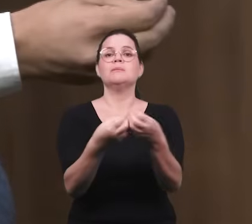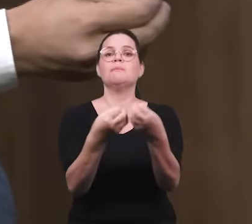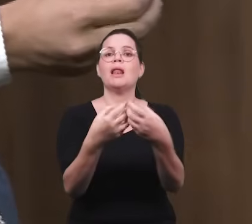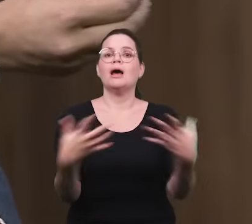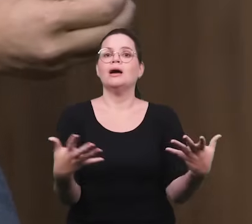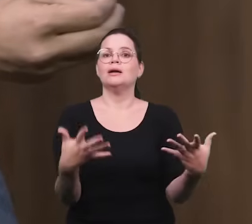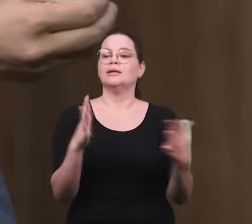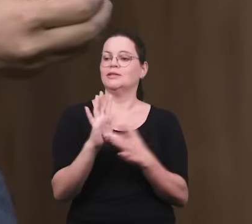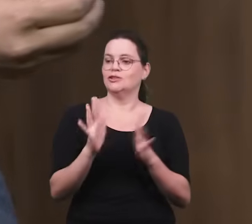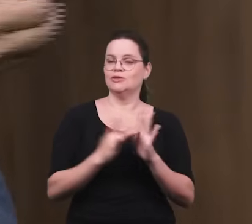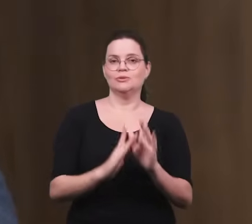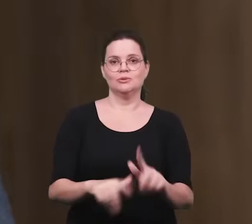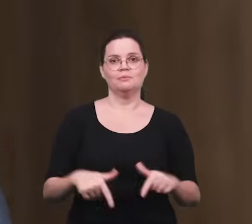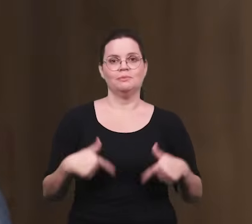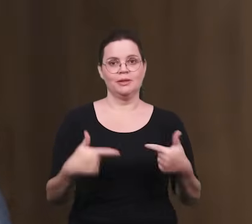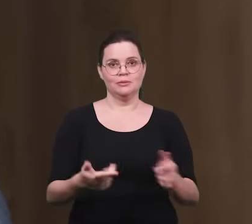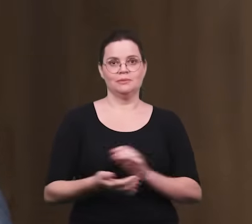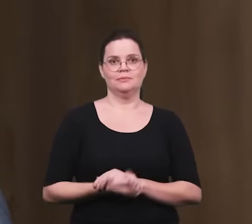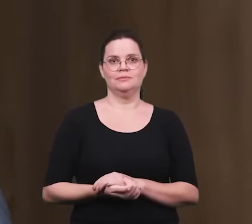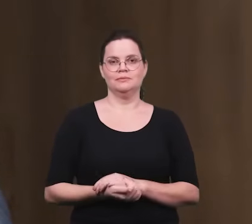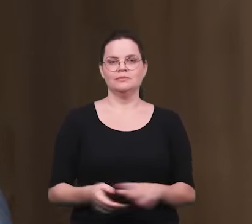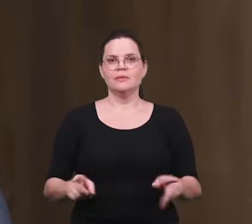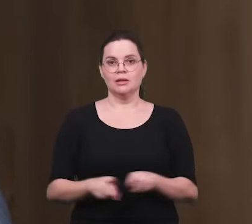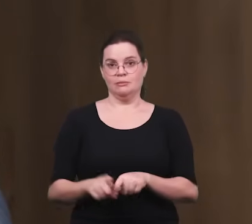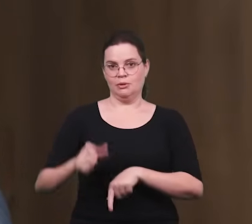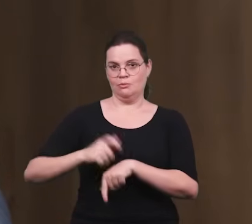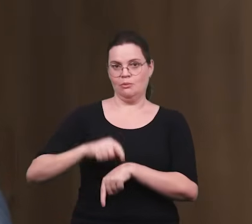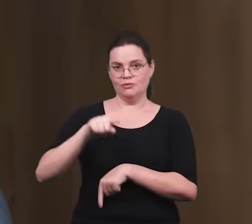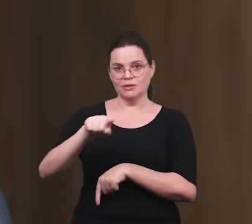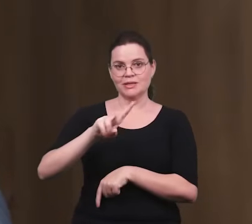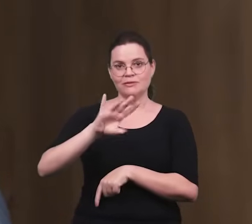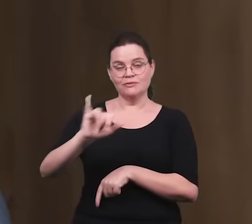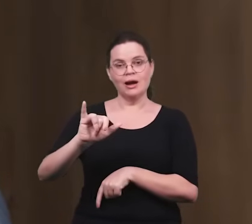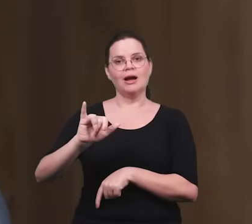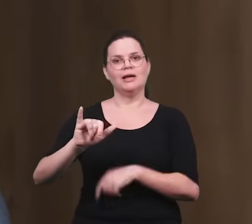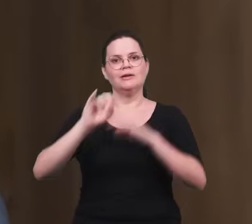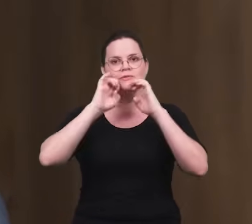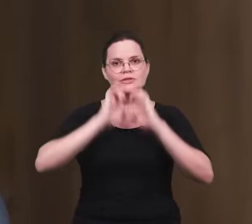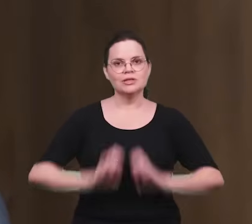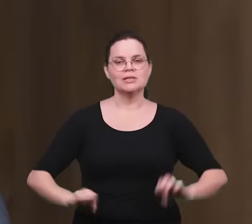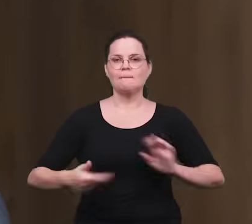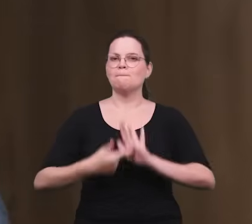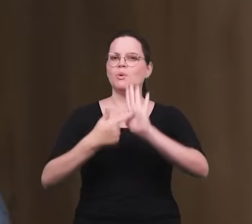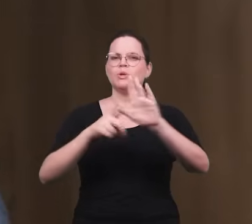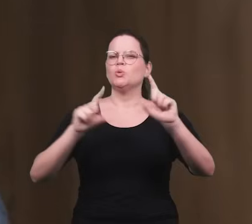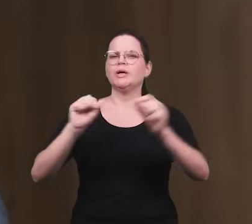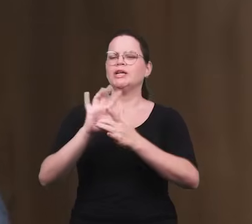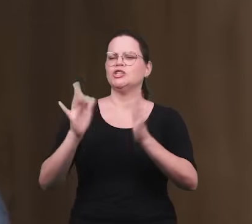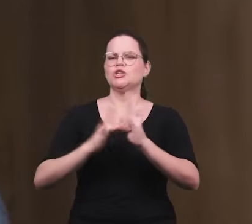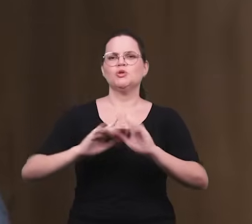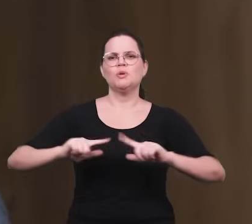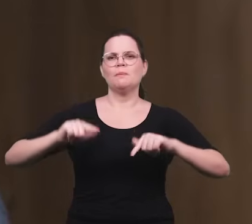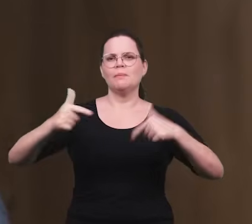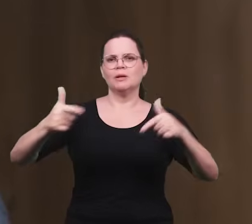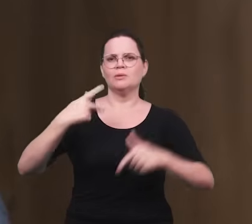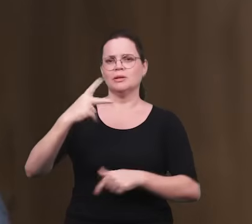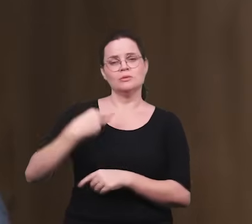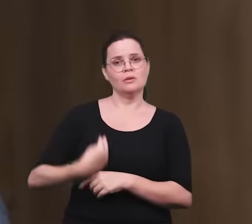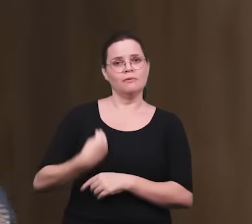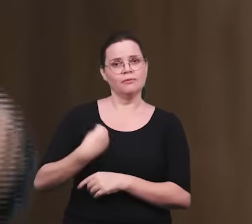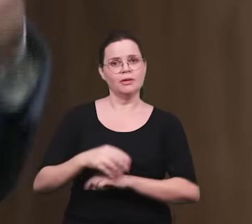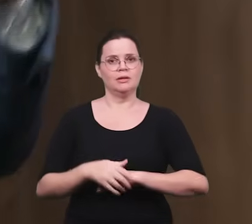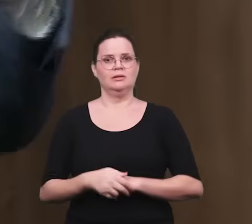milagres que Jesus operou. Então, é você também, na hora de evangelizar, apresentar os sinais que o Senhor realizou na sua